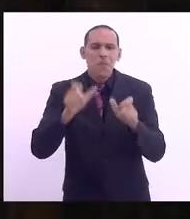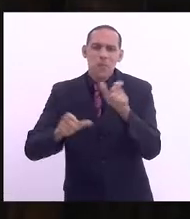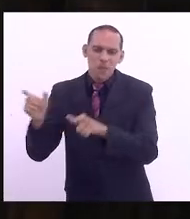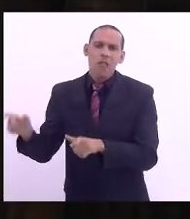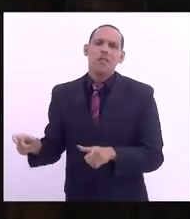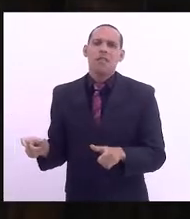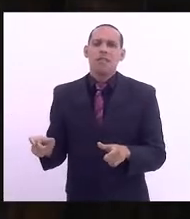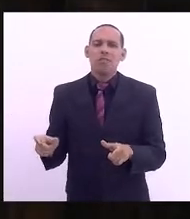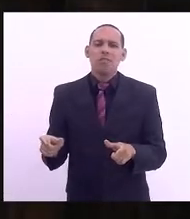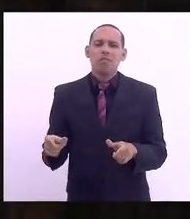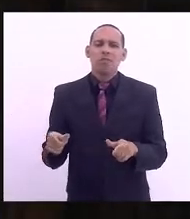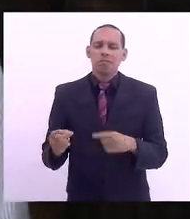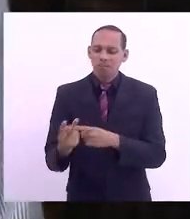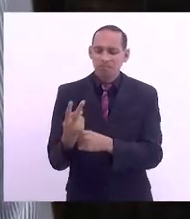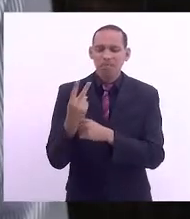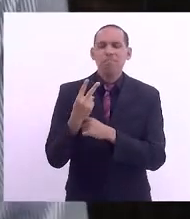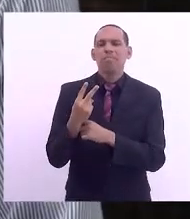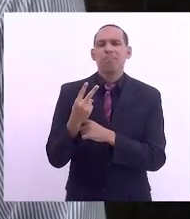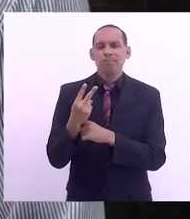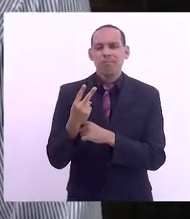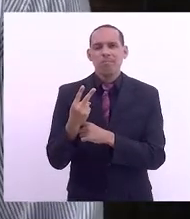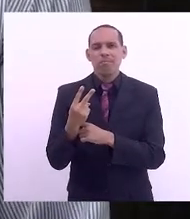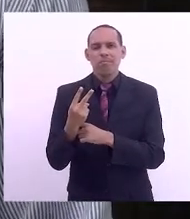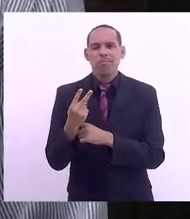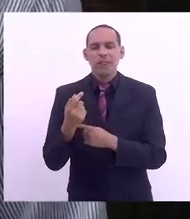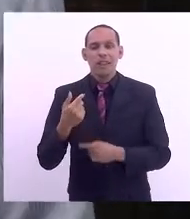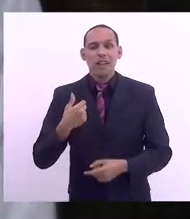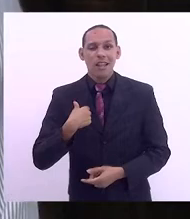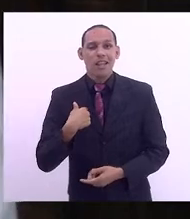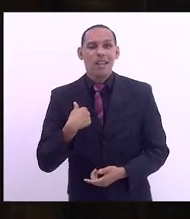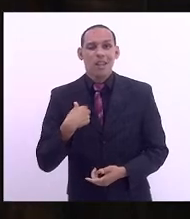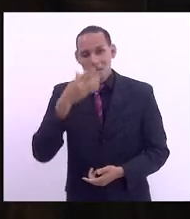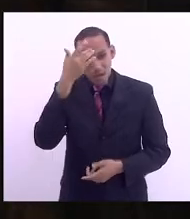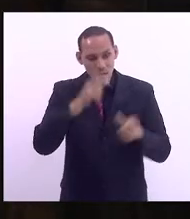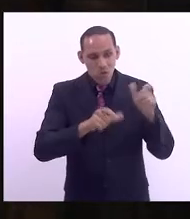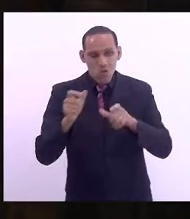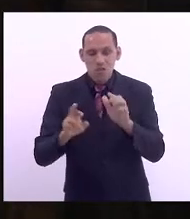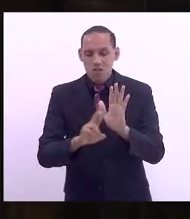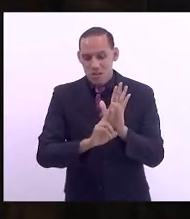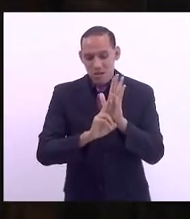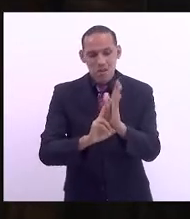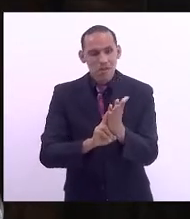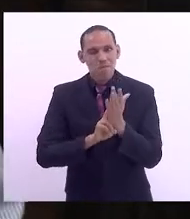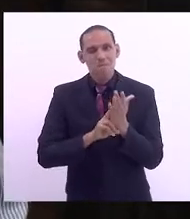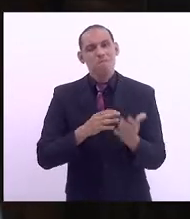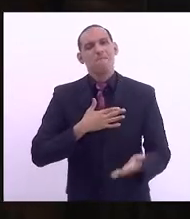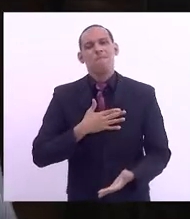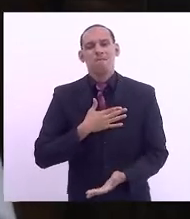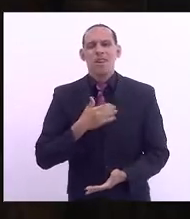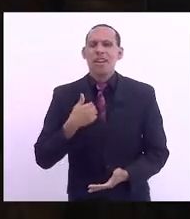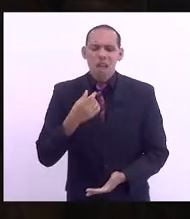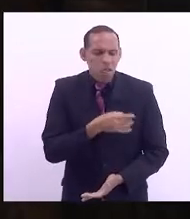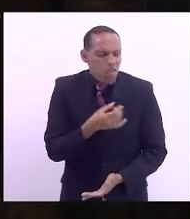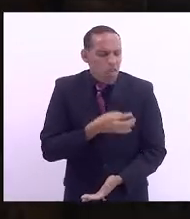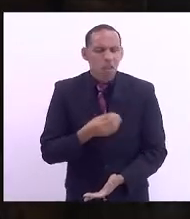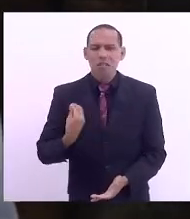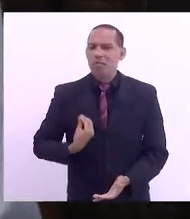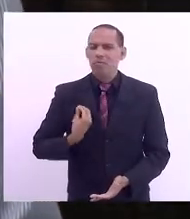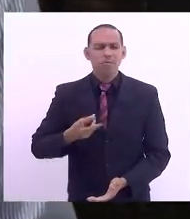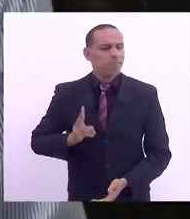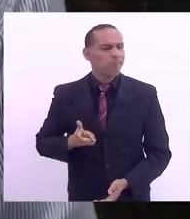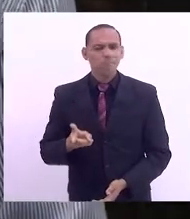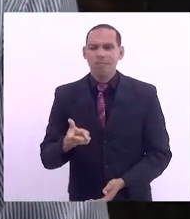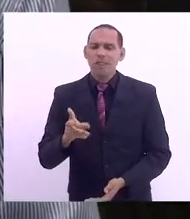vai estar por mim. Eu tenho bastante pessoas que vão me representar. Eu vivi com medo, eu vivo com medo,